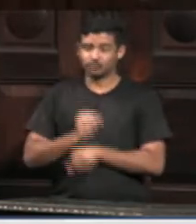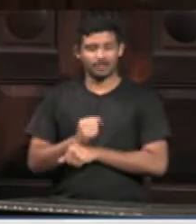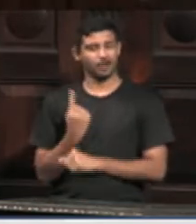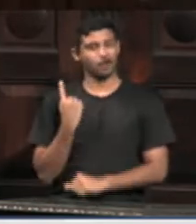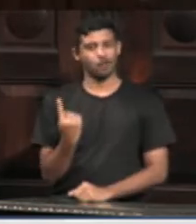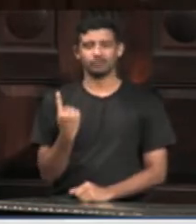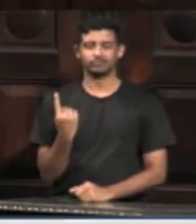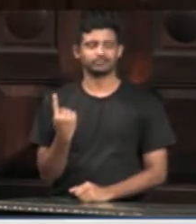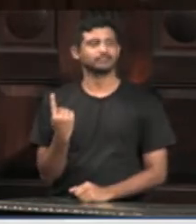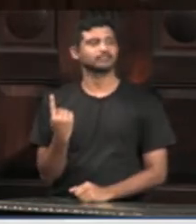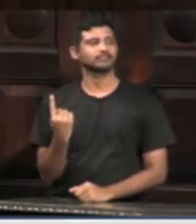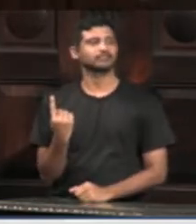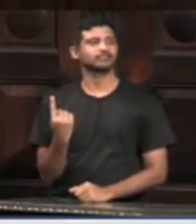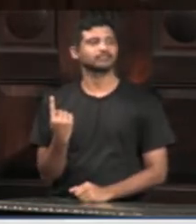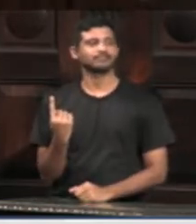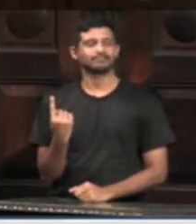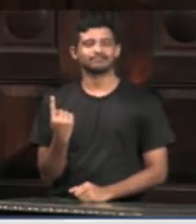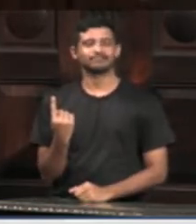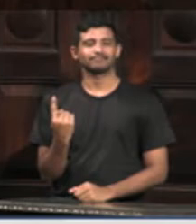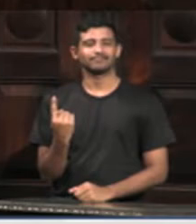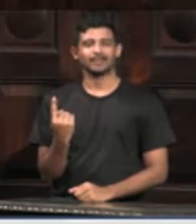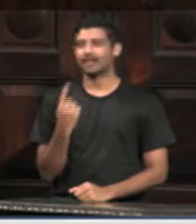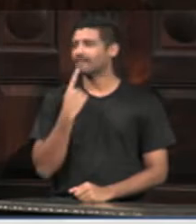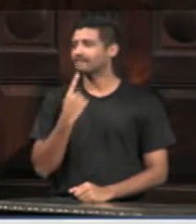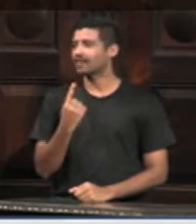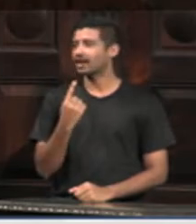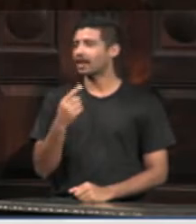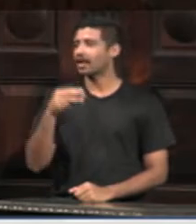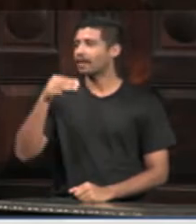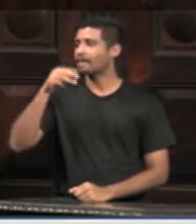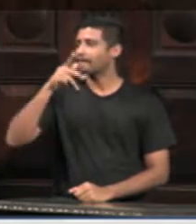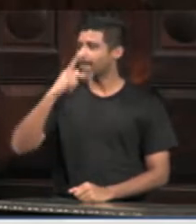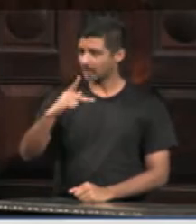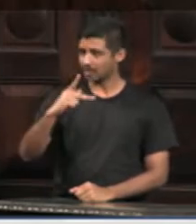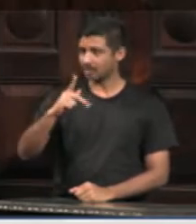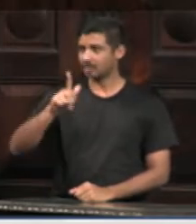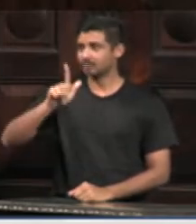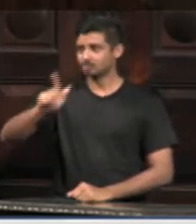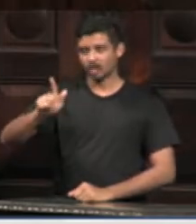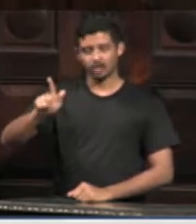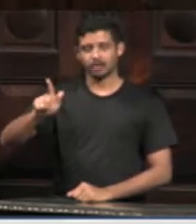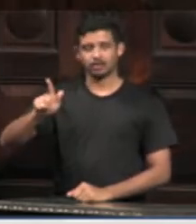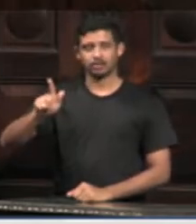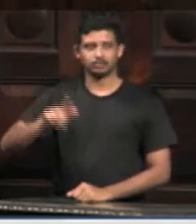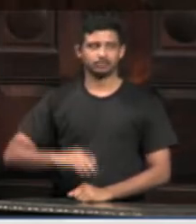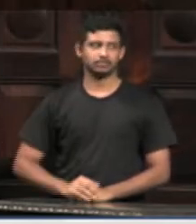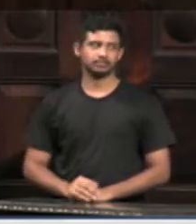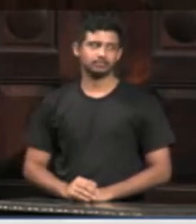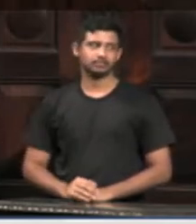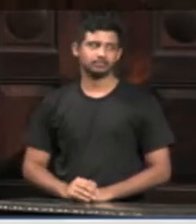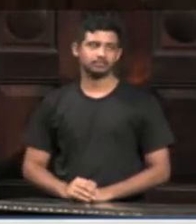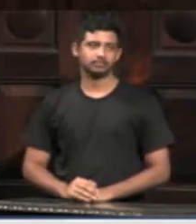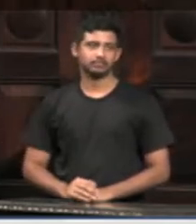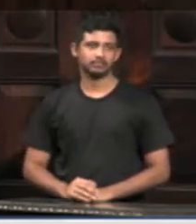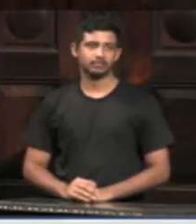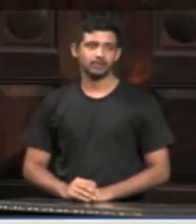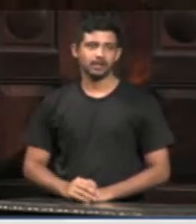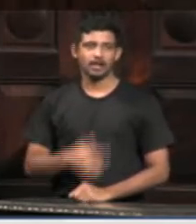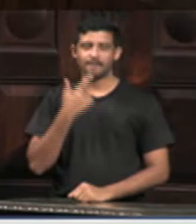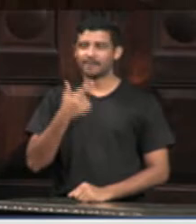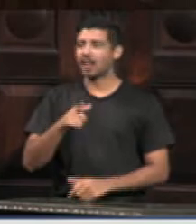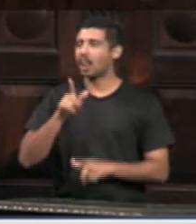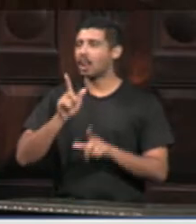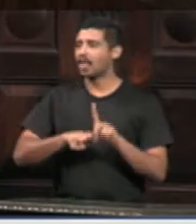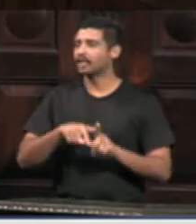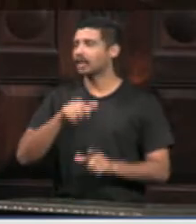com letra maiúscula, PG, e não com letra